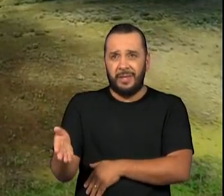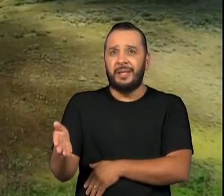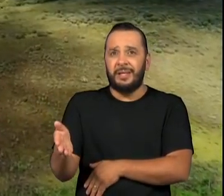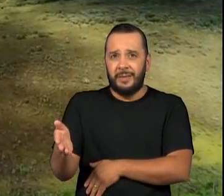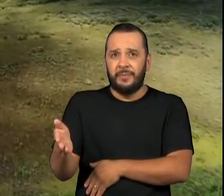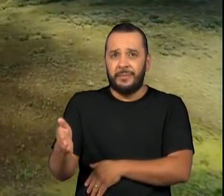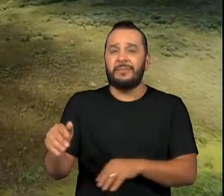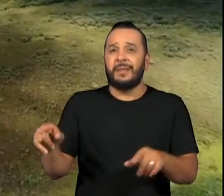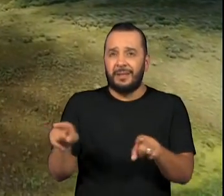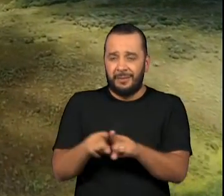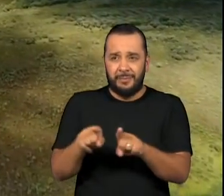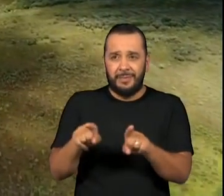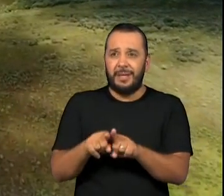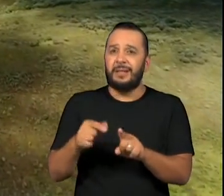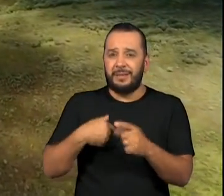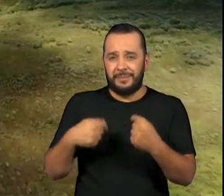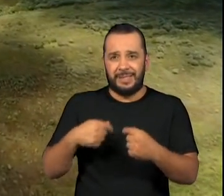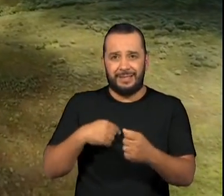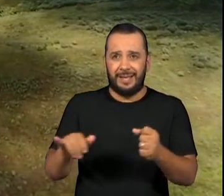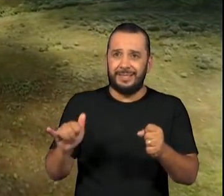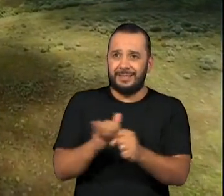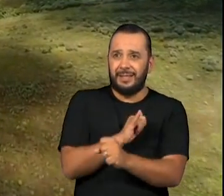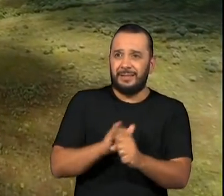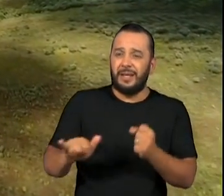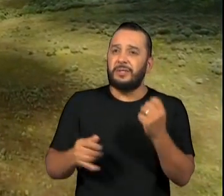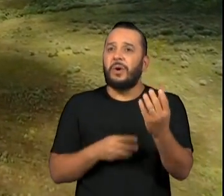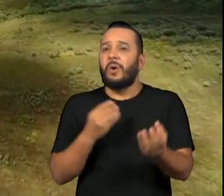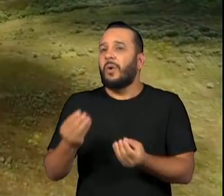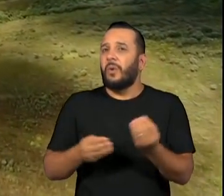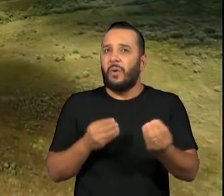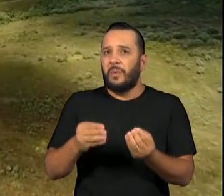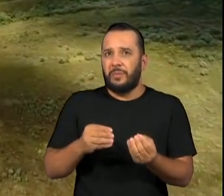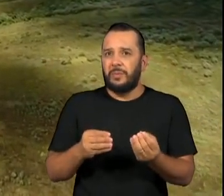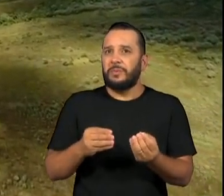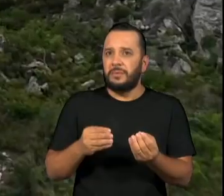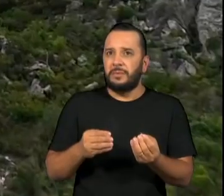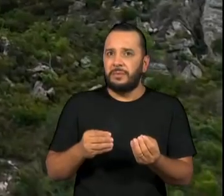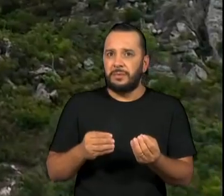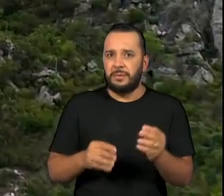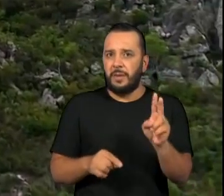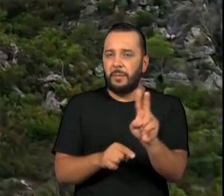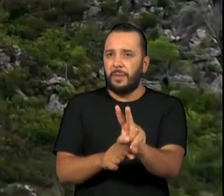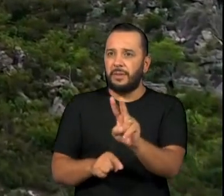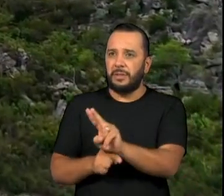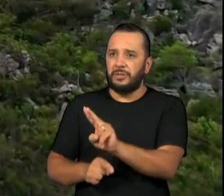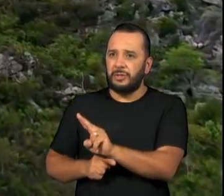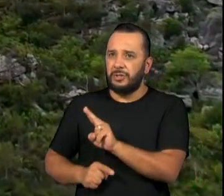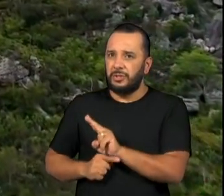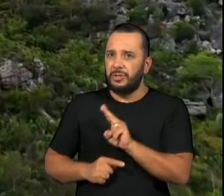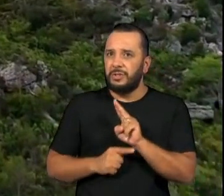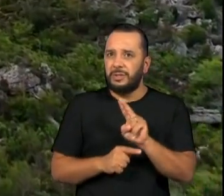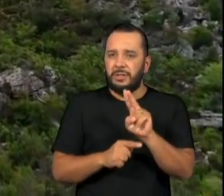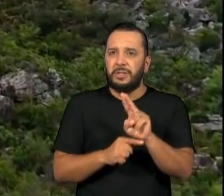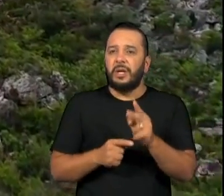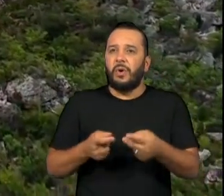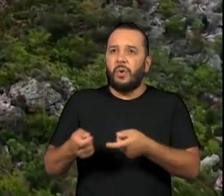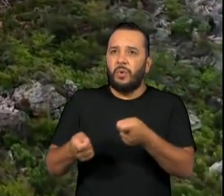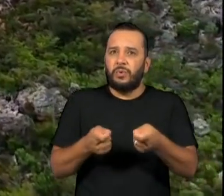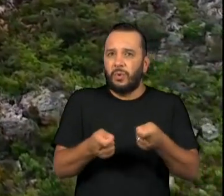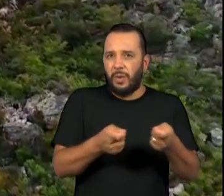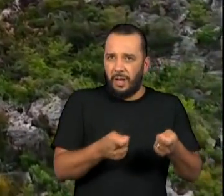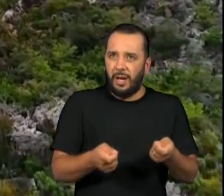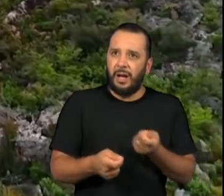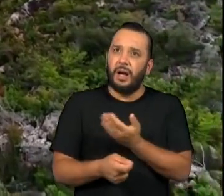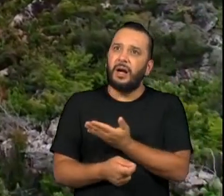se empreender medidas locais para atenuar ou controlar esse